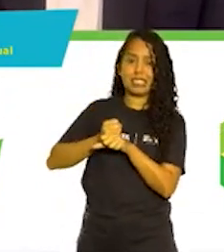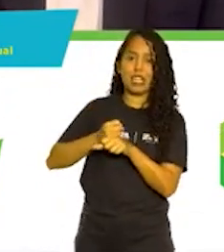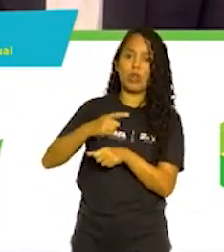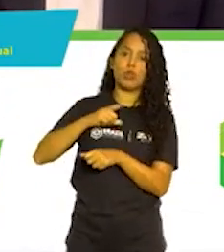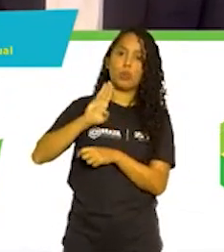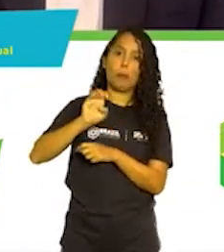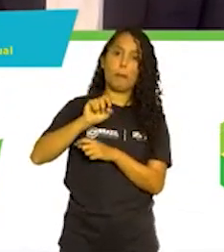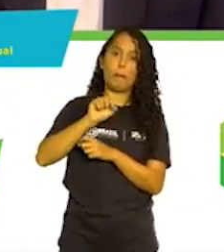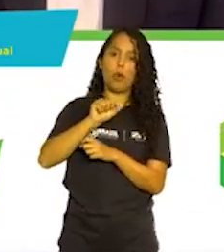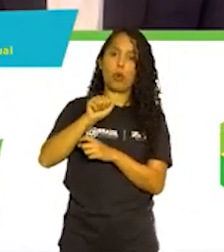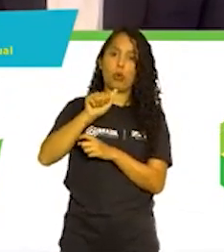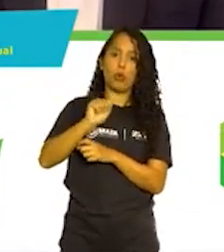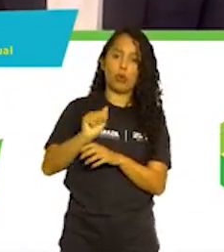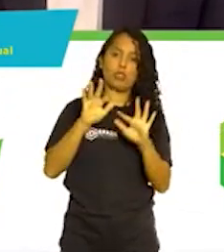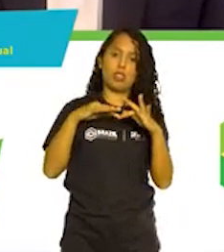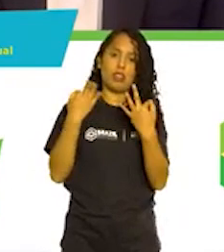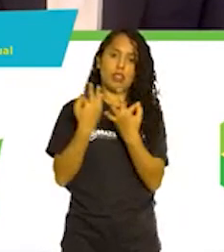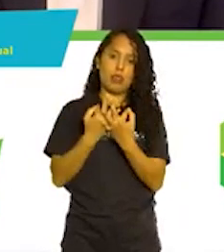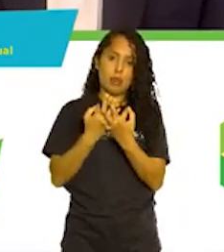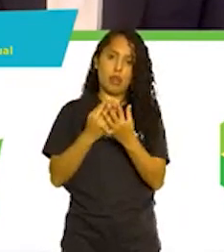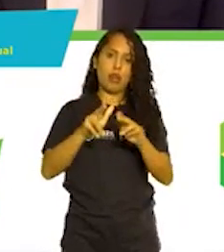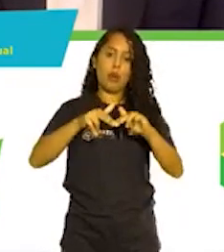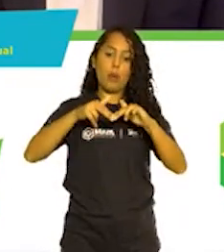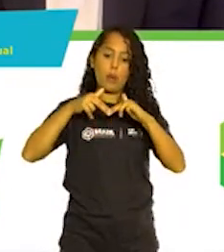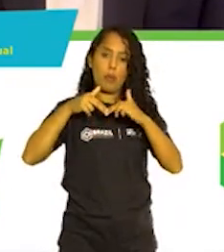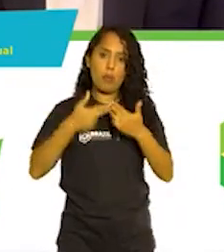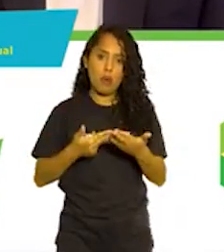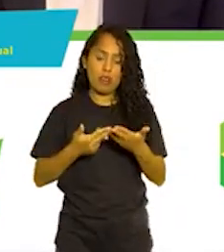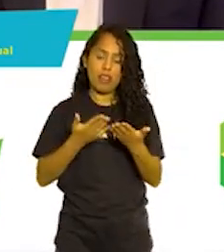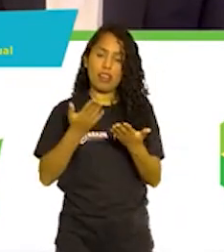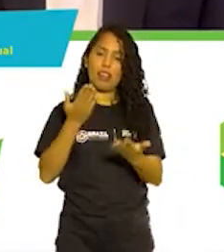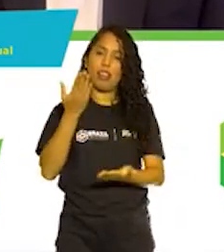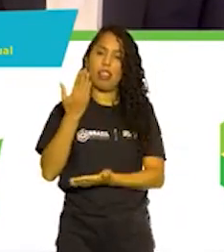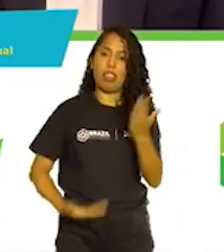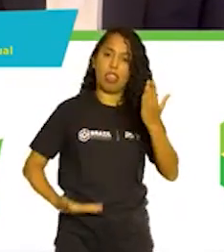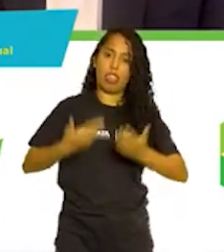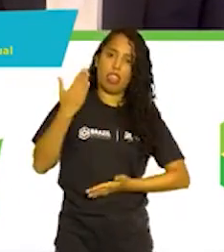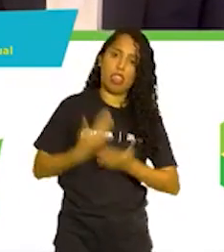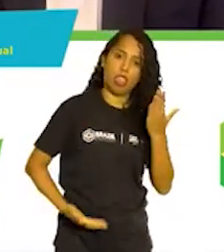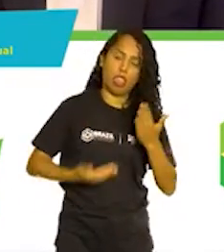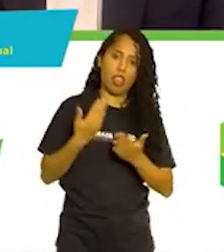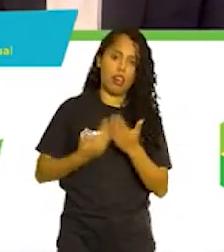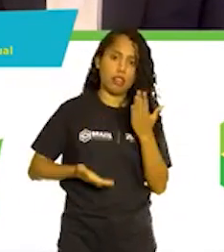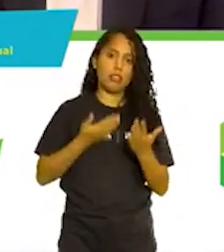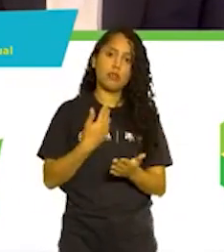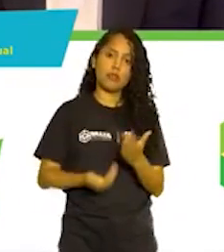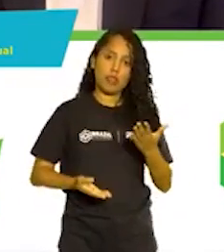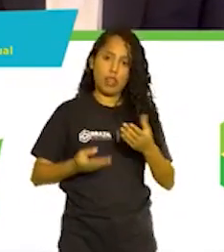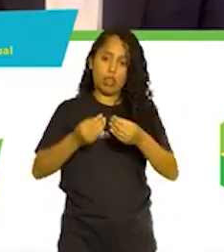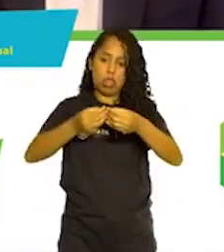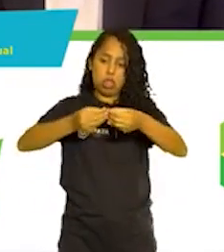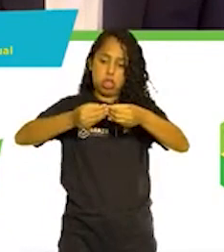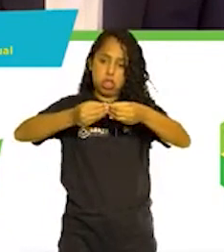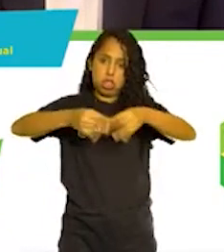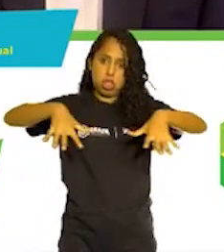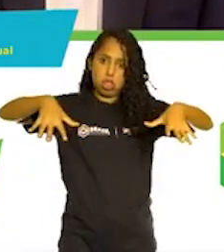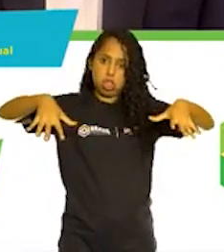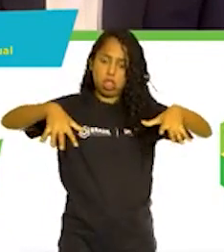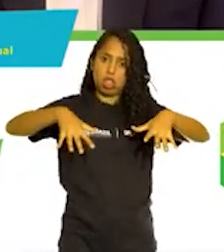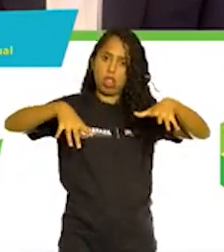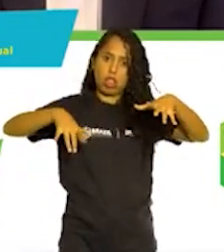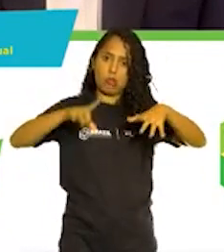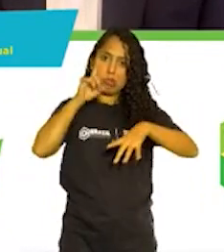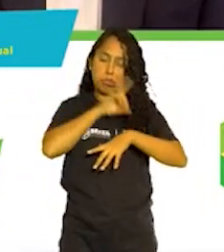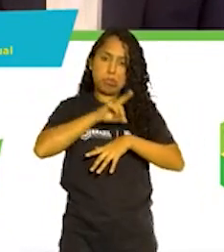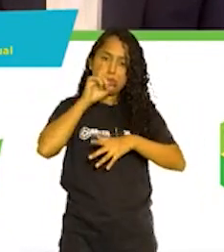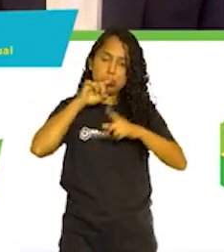meses, com impactos medíocres sobre a pobreza no Brasil. Havia... Mônica, posso dar